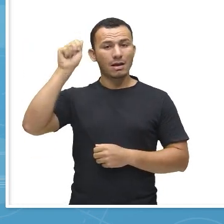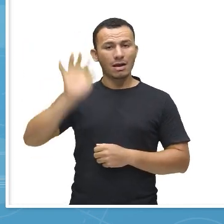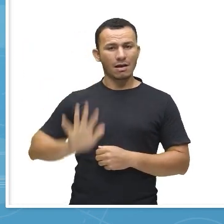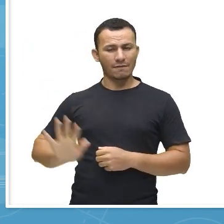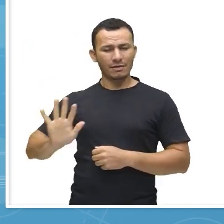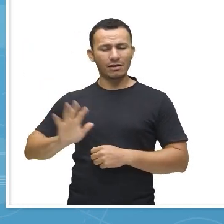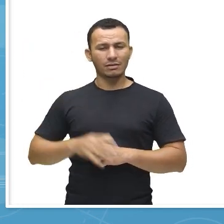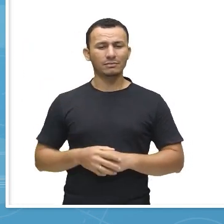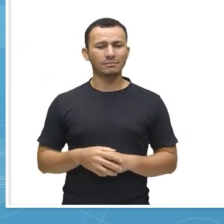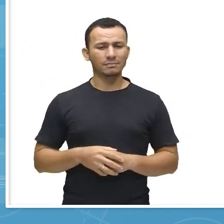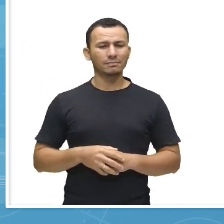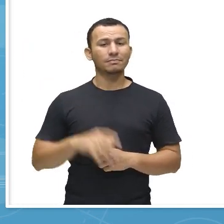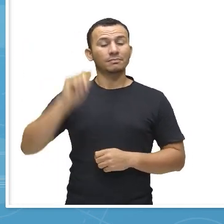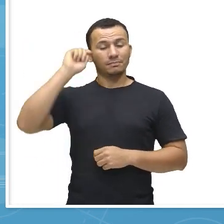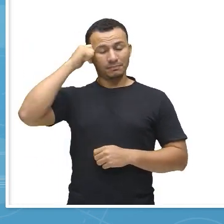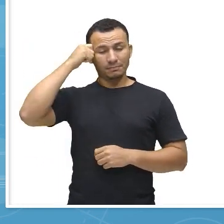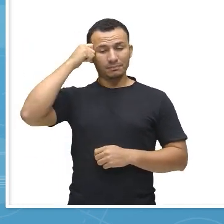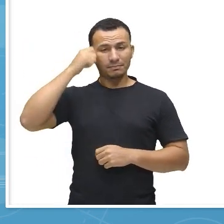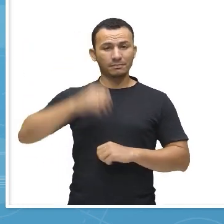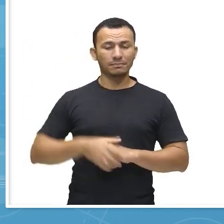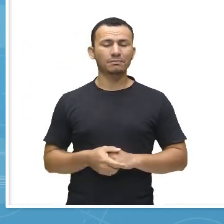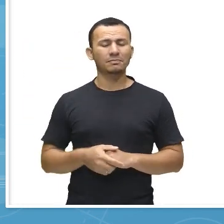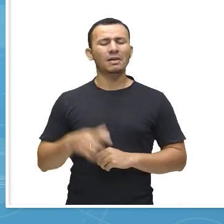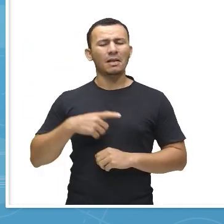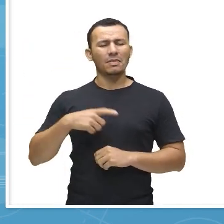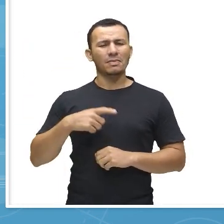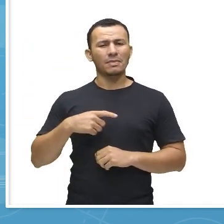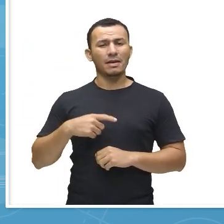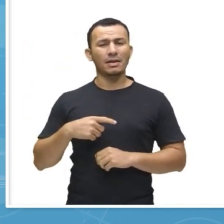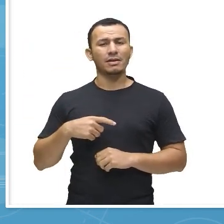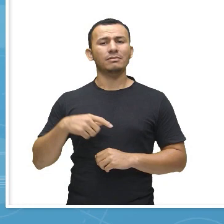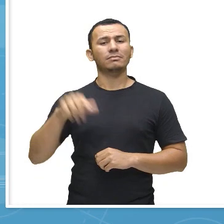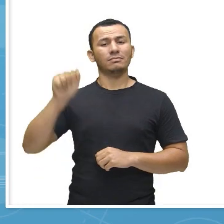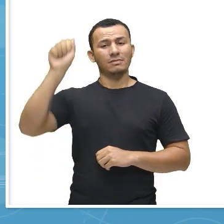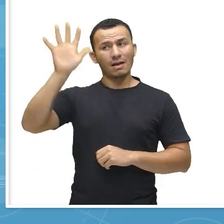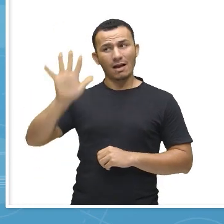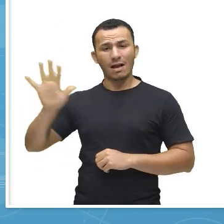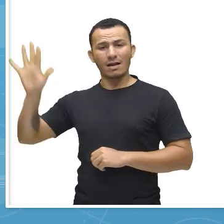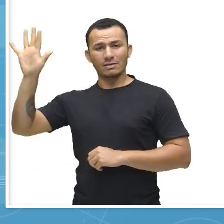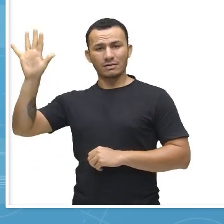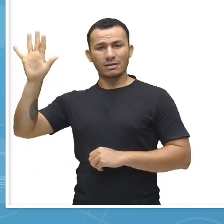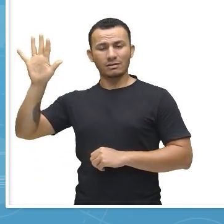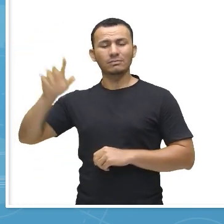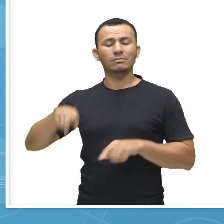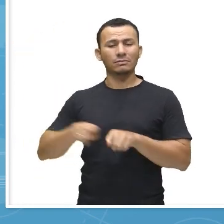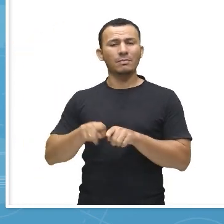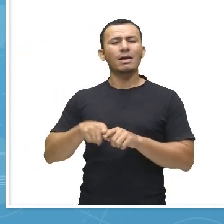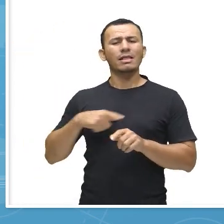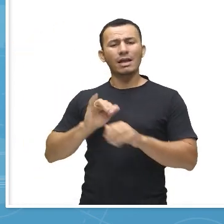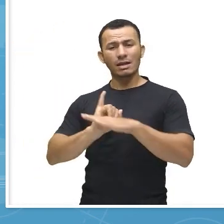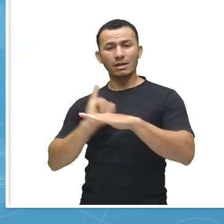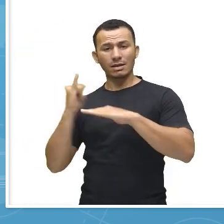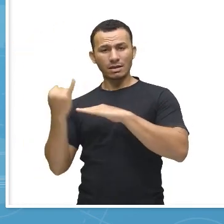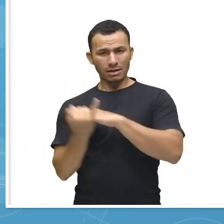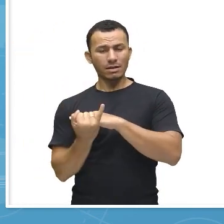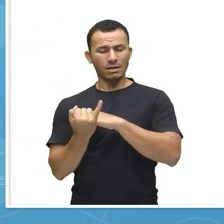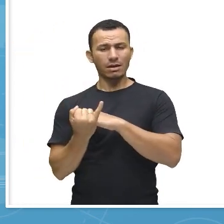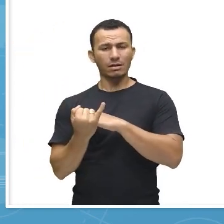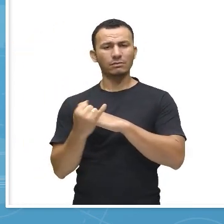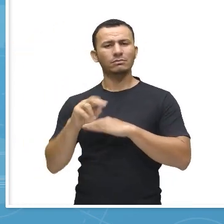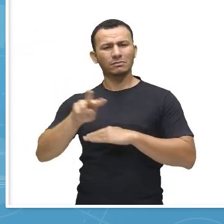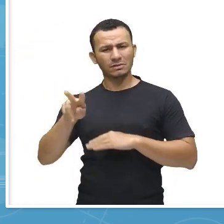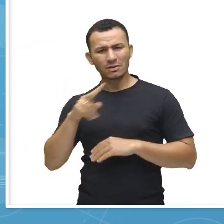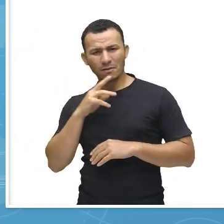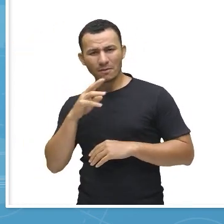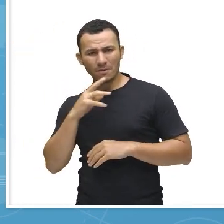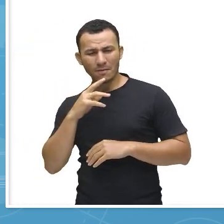30.370.000 quilômetros quadrados. Aqui está o continente asiático, conta ainda essa ilhazinha aqui, que vocês devem